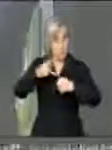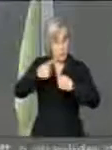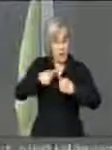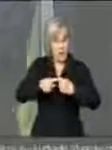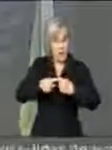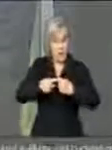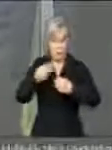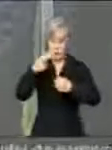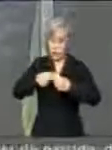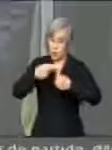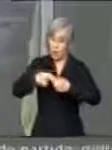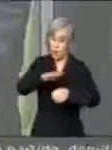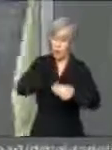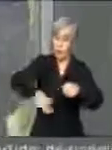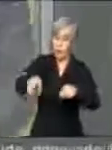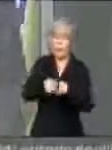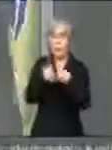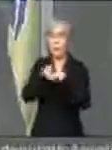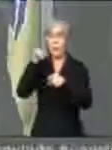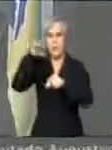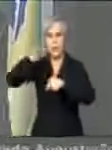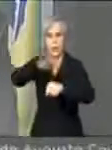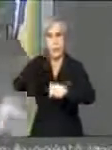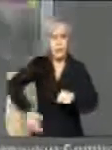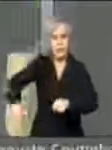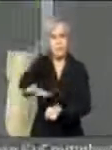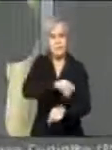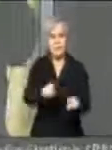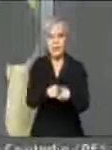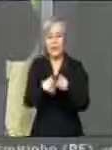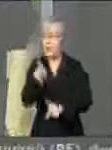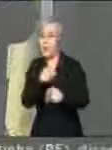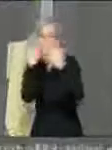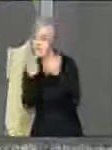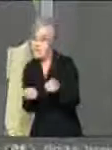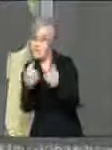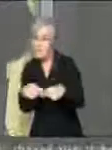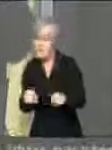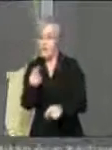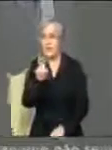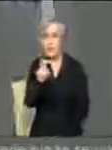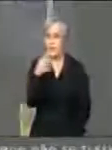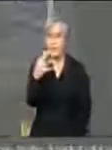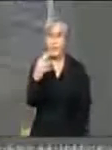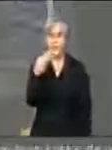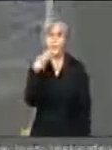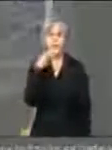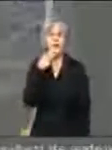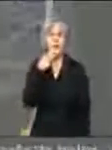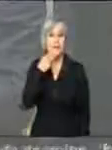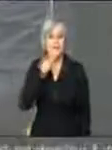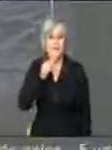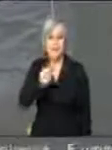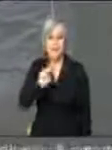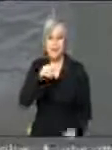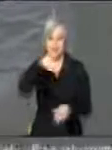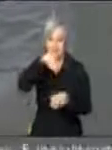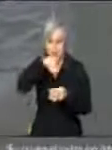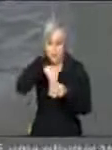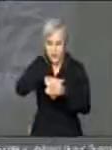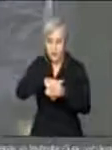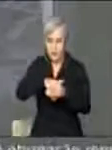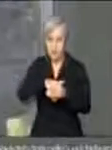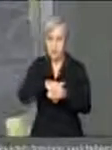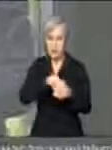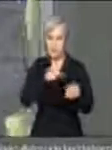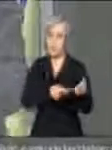nas áreas urbanas e rurais. Os 54 milhões de votos